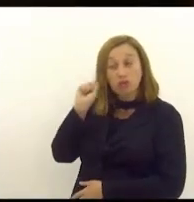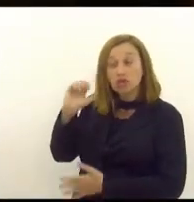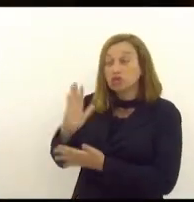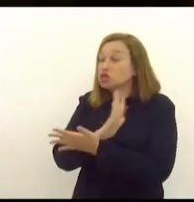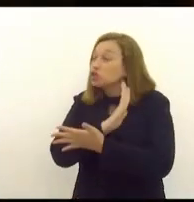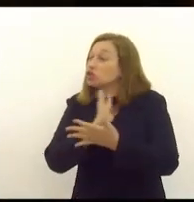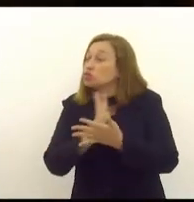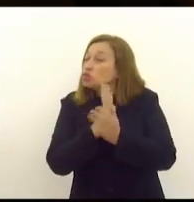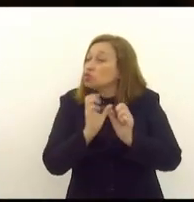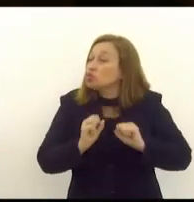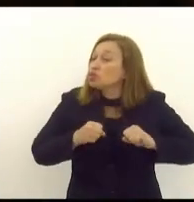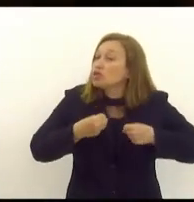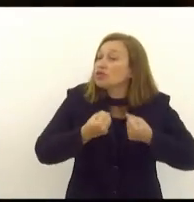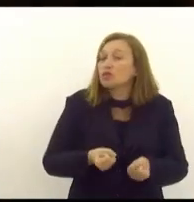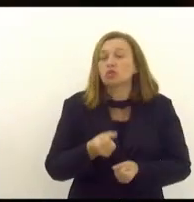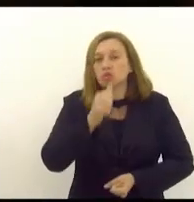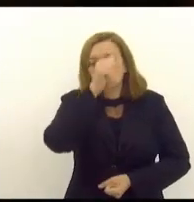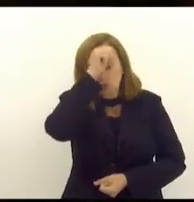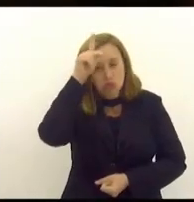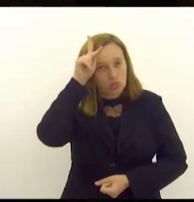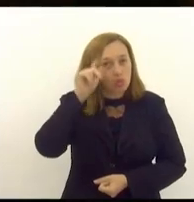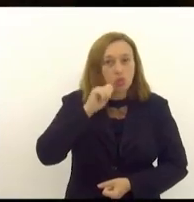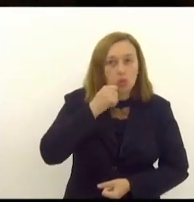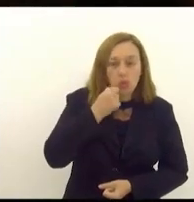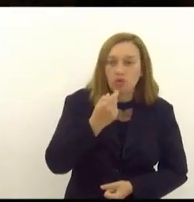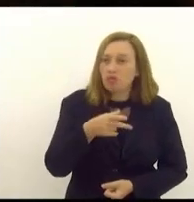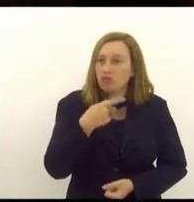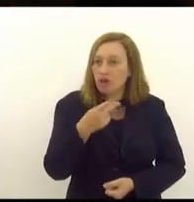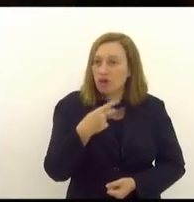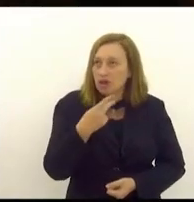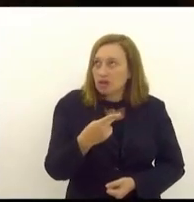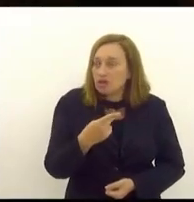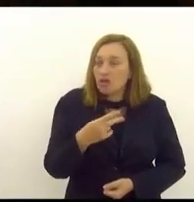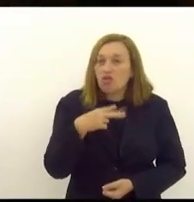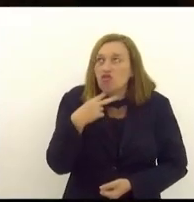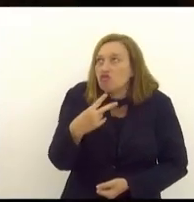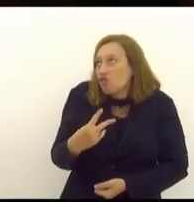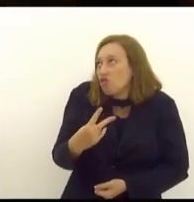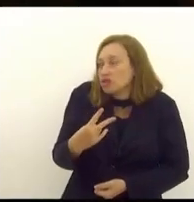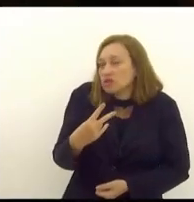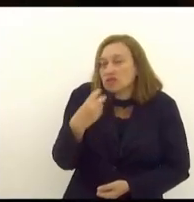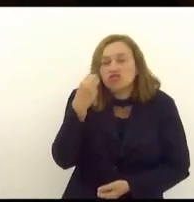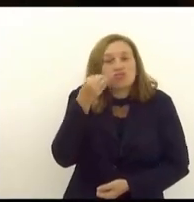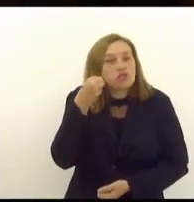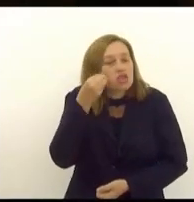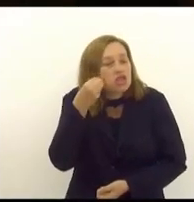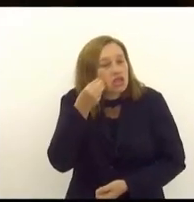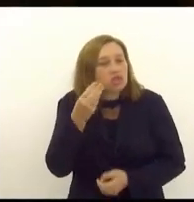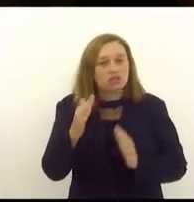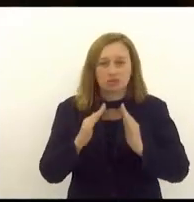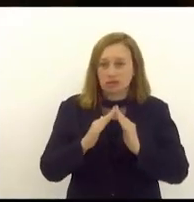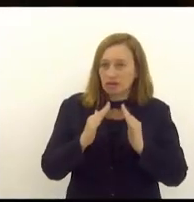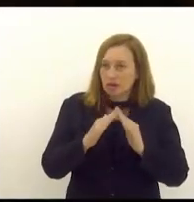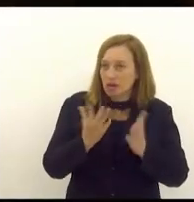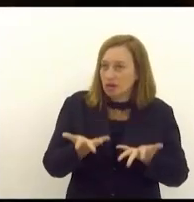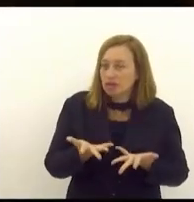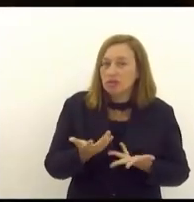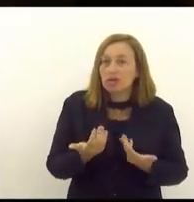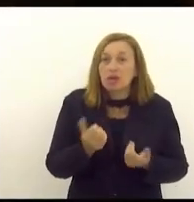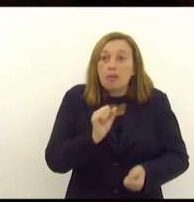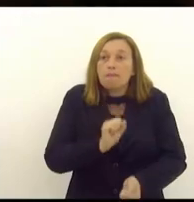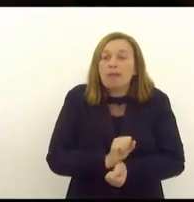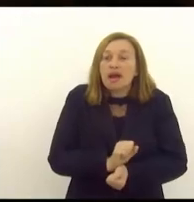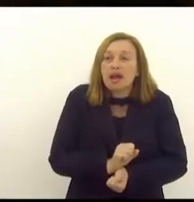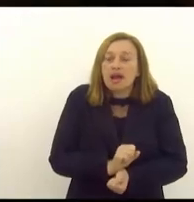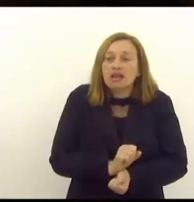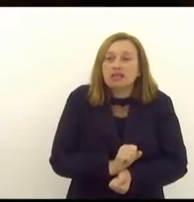Defensores de Eduardo Paes tidos como uma das vozes mais experientes nessa casa que nós temos que parar